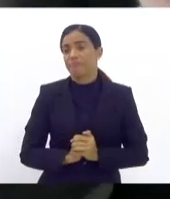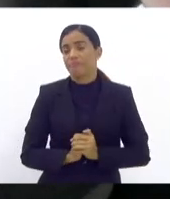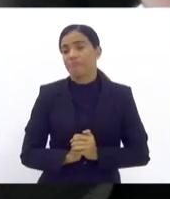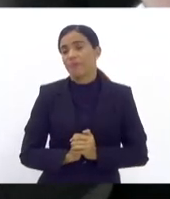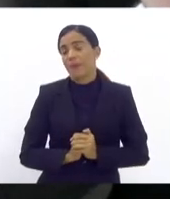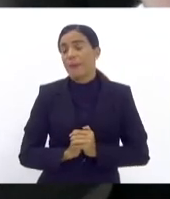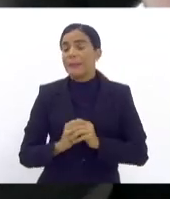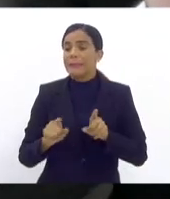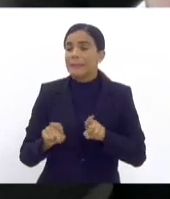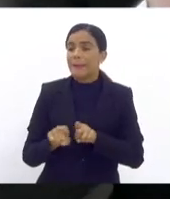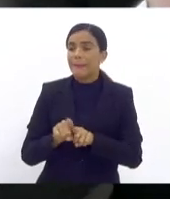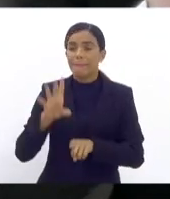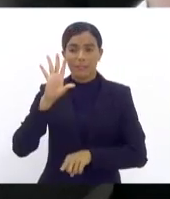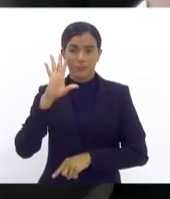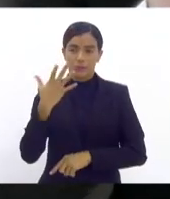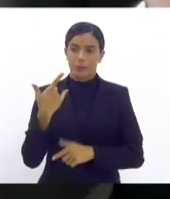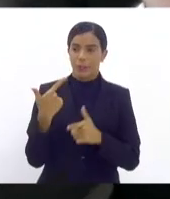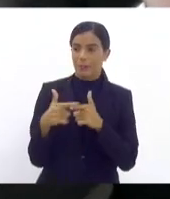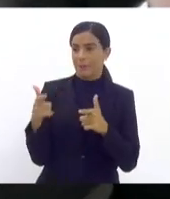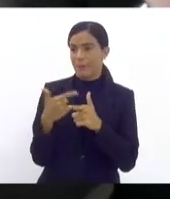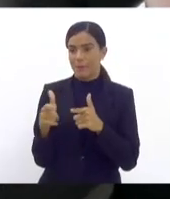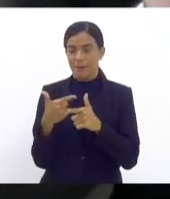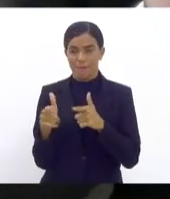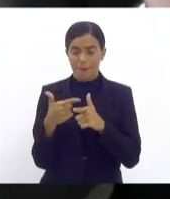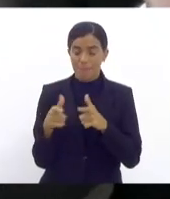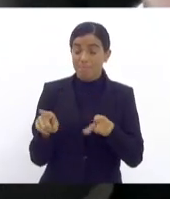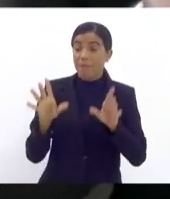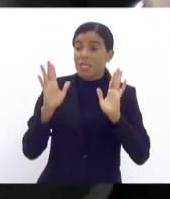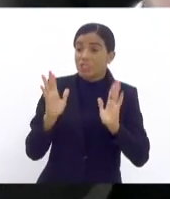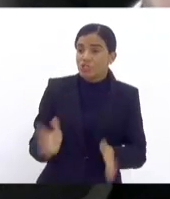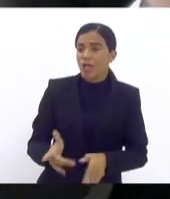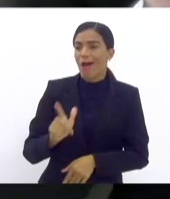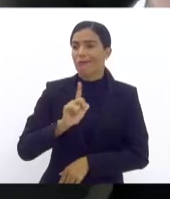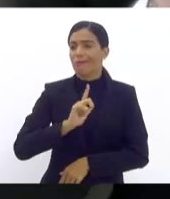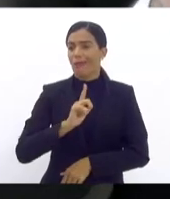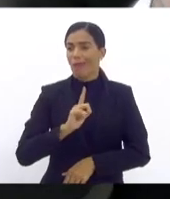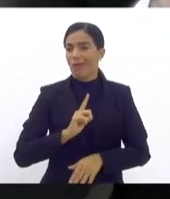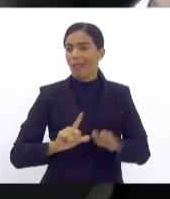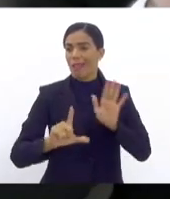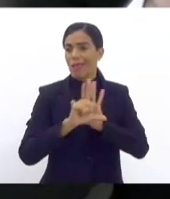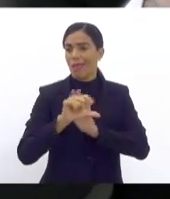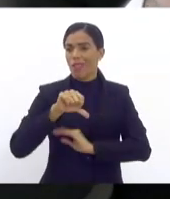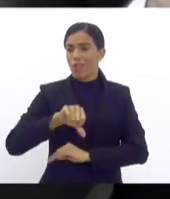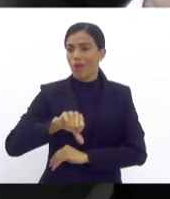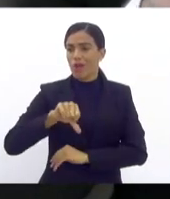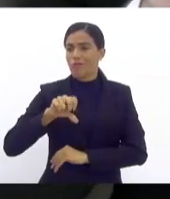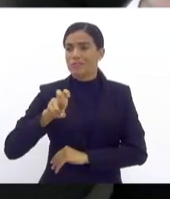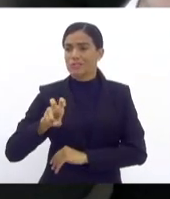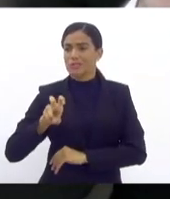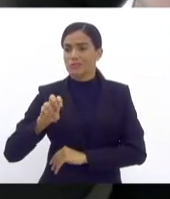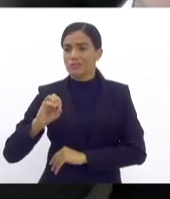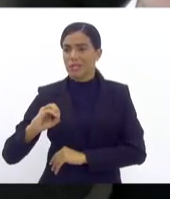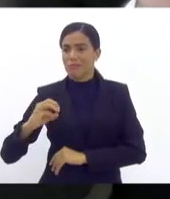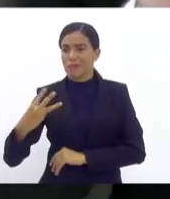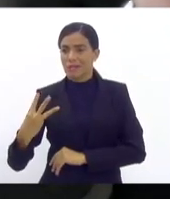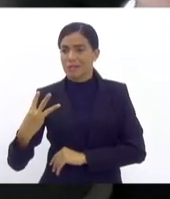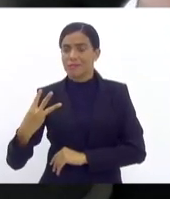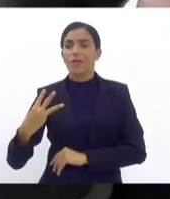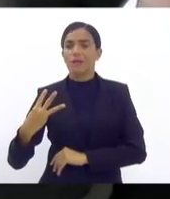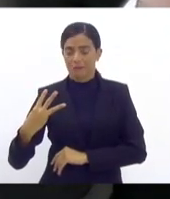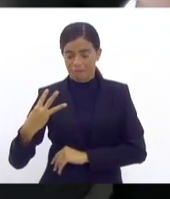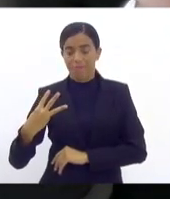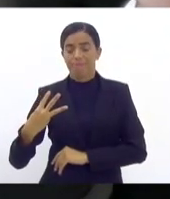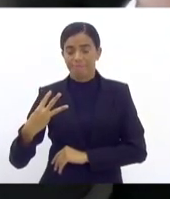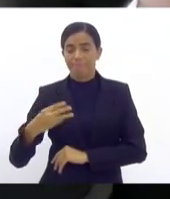para solucionar esse problema. E, uma vez que já existe a Lei 9503 de 2021, que disciplina a